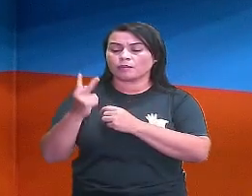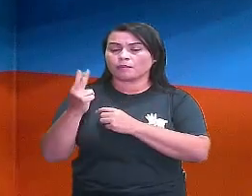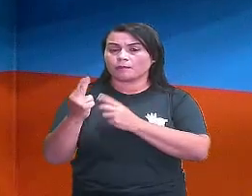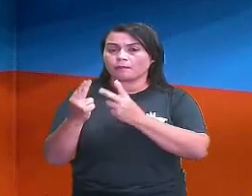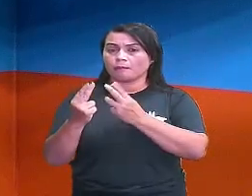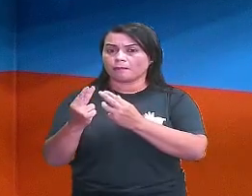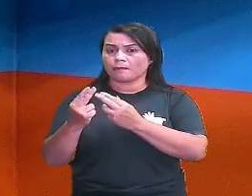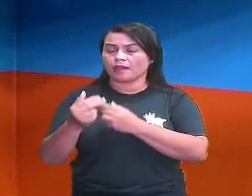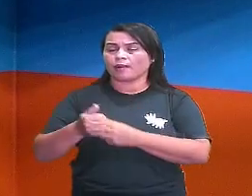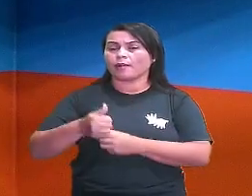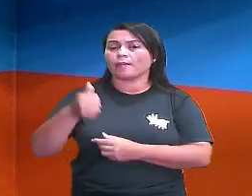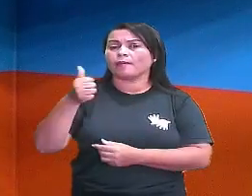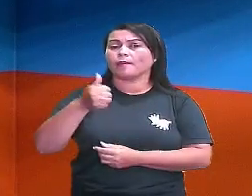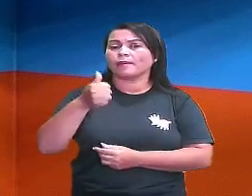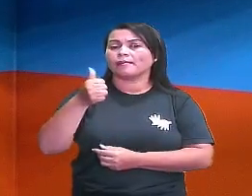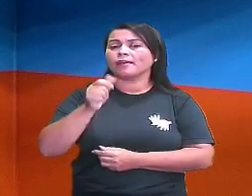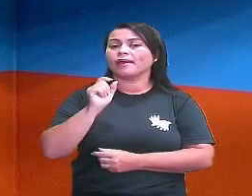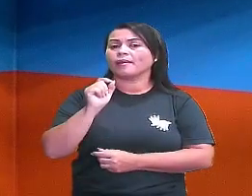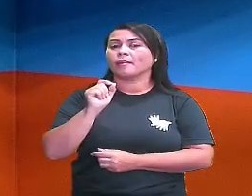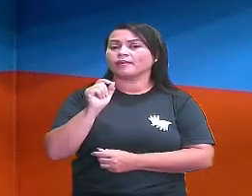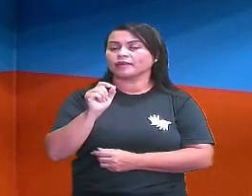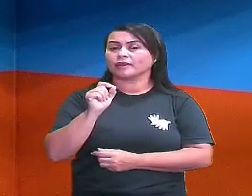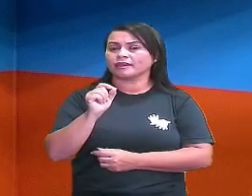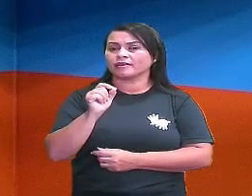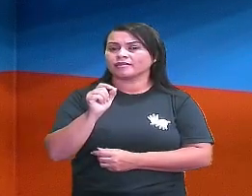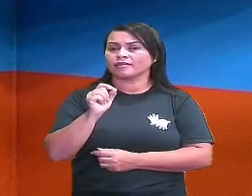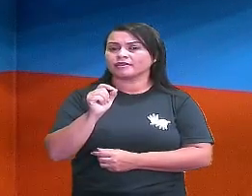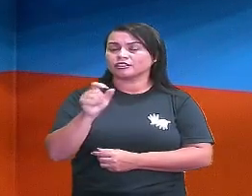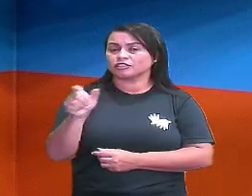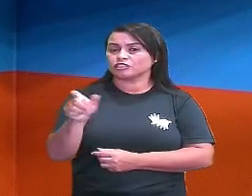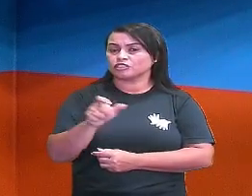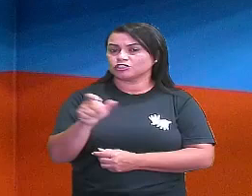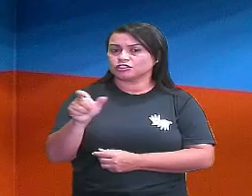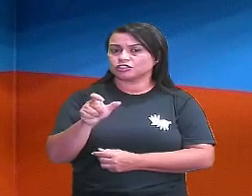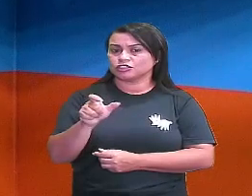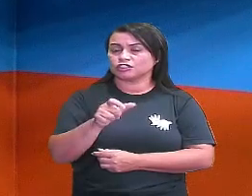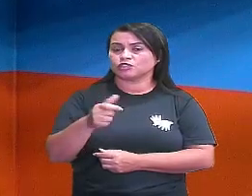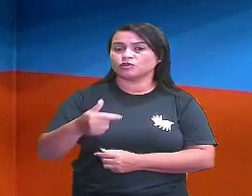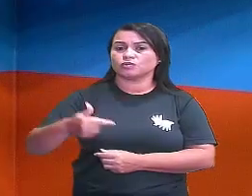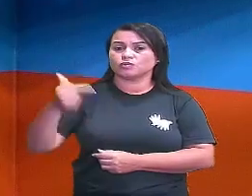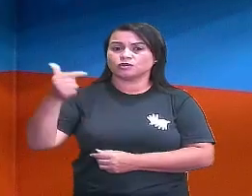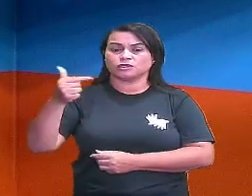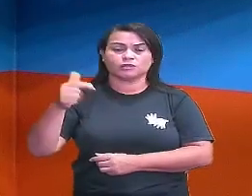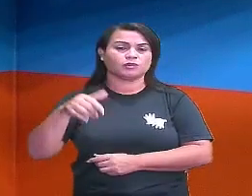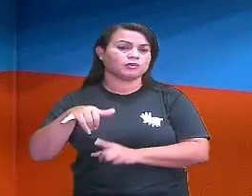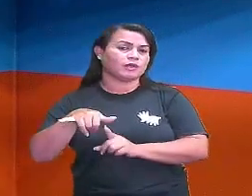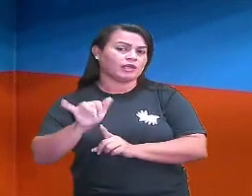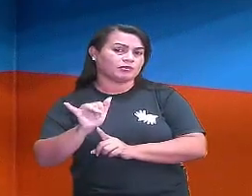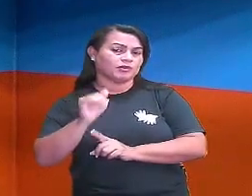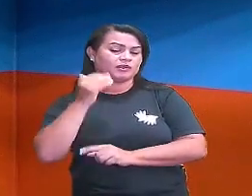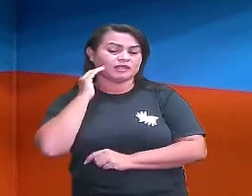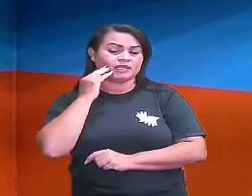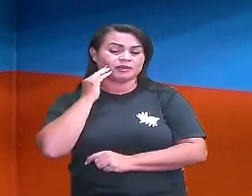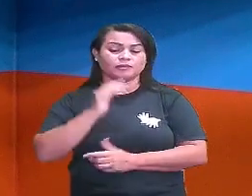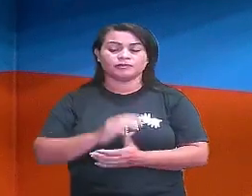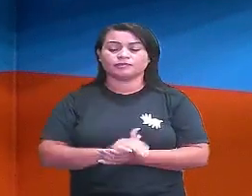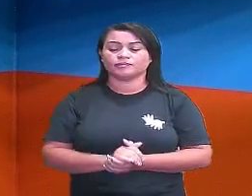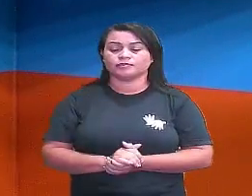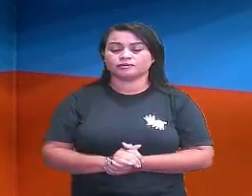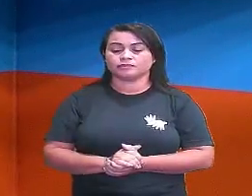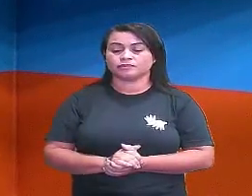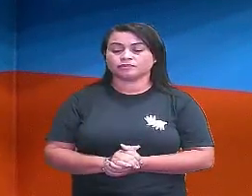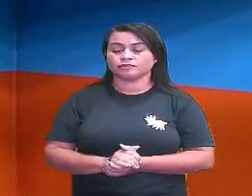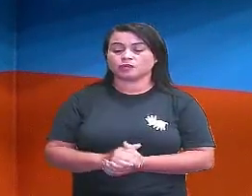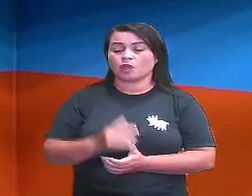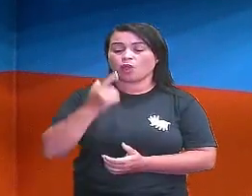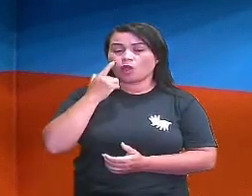ordenado, o primeiro termo desse par vai representar X. O segundo termo representa Y. Então, vejam só. Veja